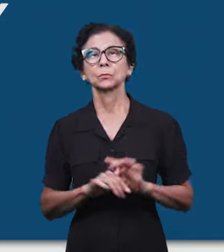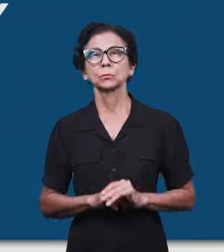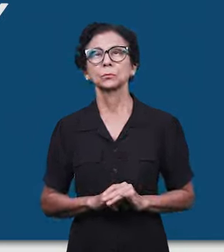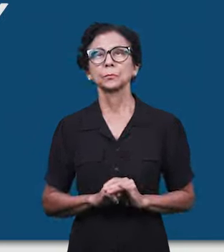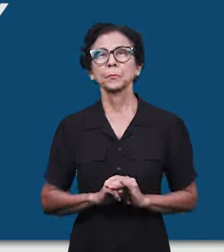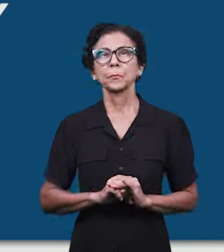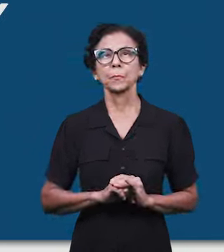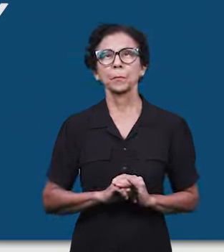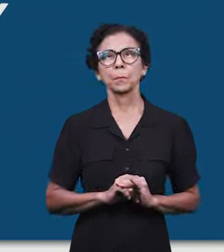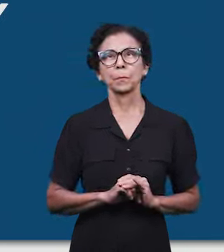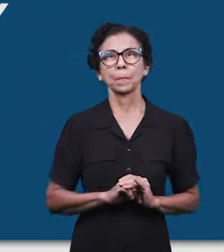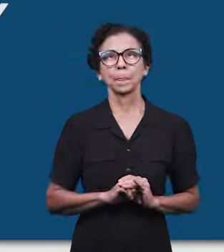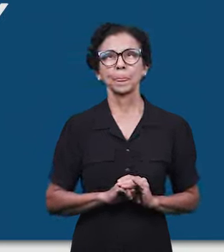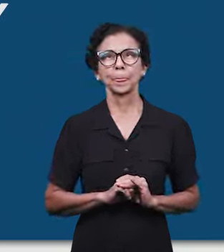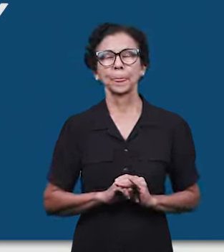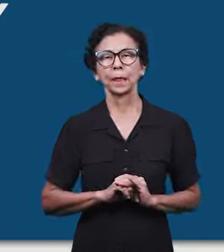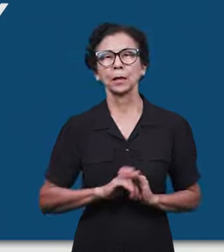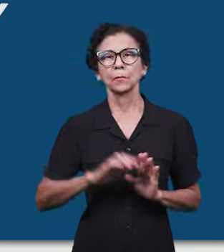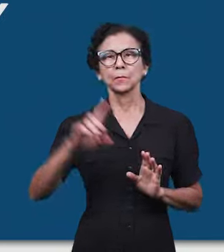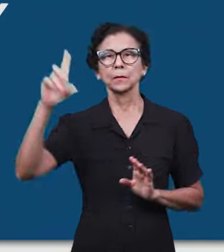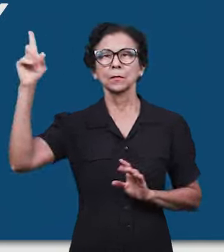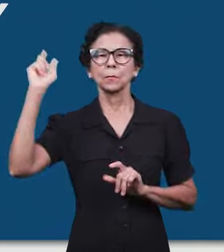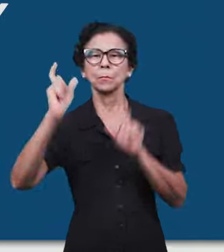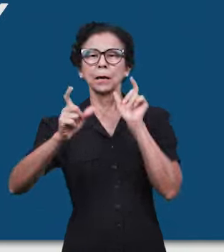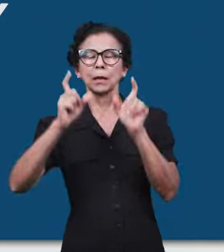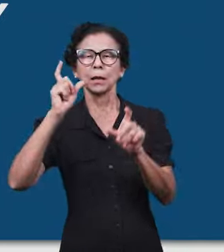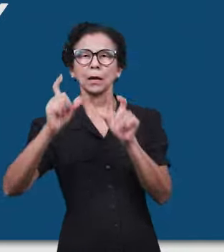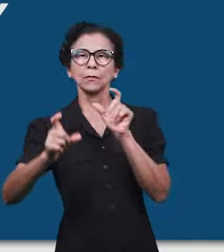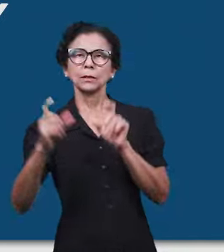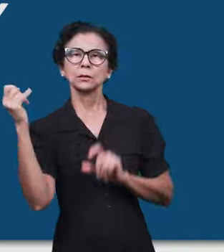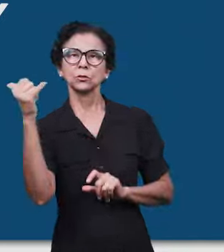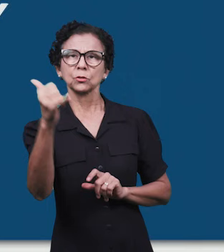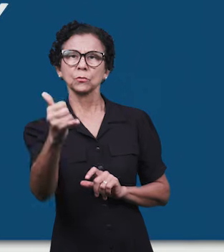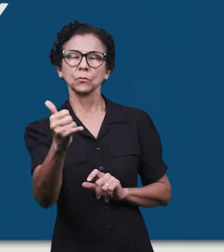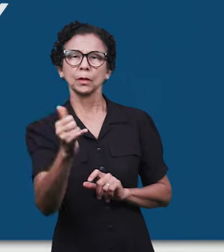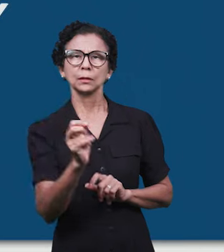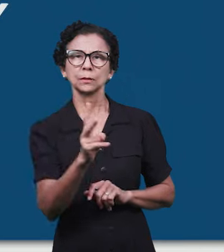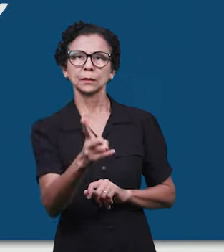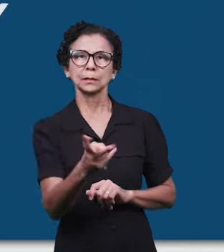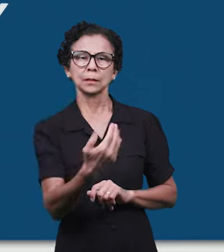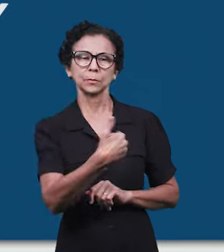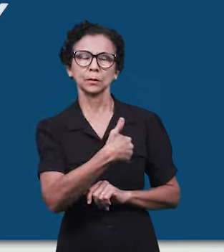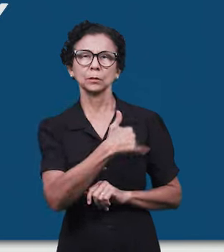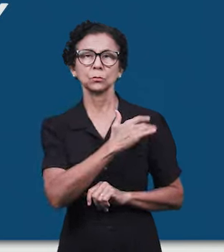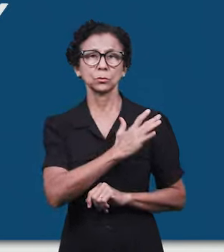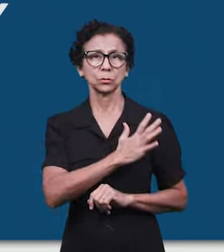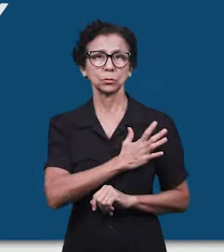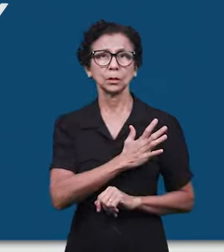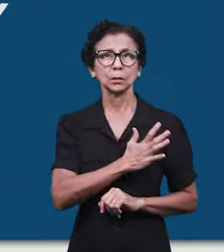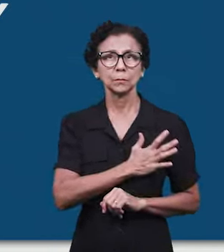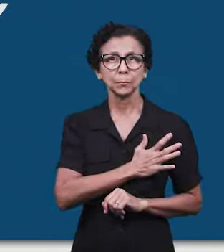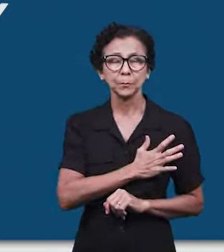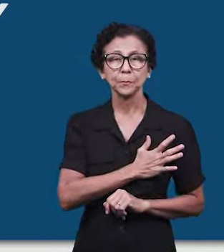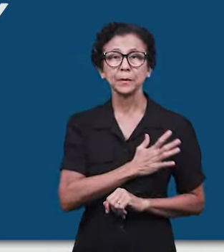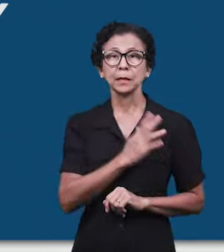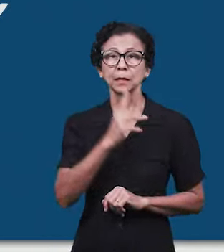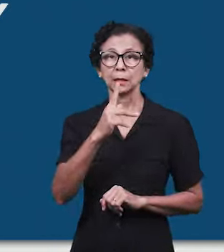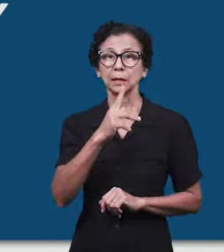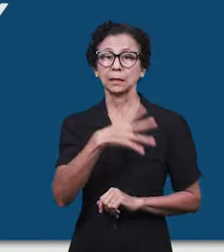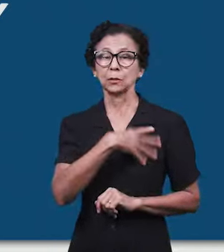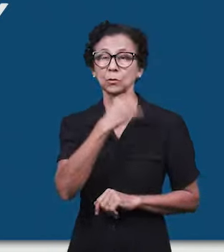falarás assentado em tua casa, e andando pelo caminho, e deitando-te e levantando-te. Há